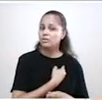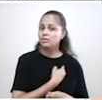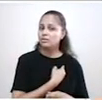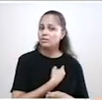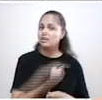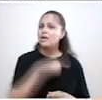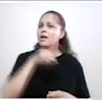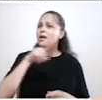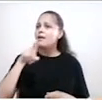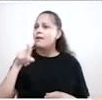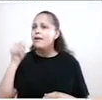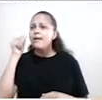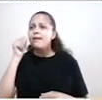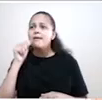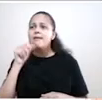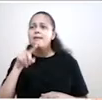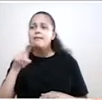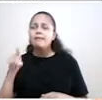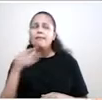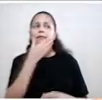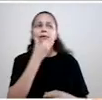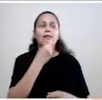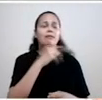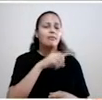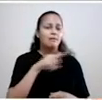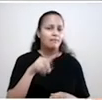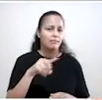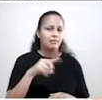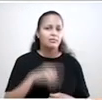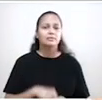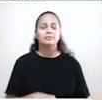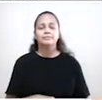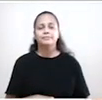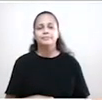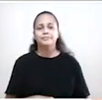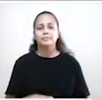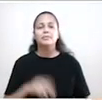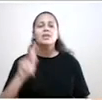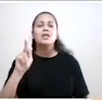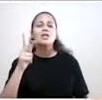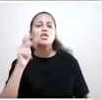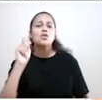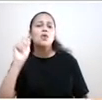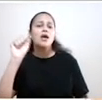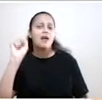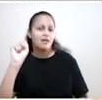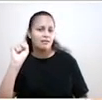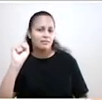o they, eles e elas. Então, have acompanha essas pessoas. E o